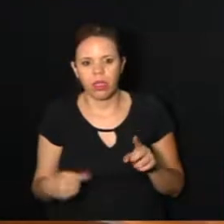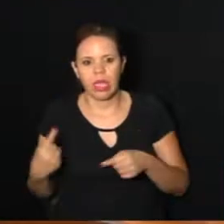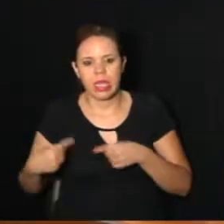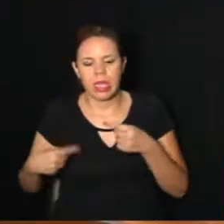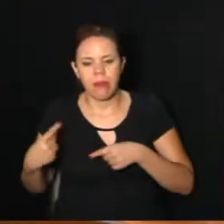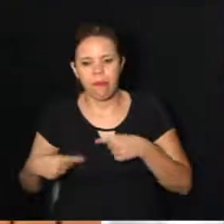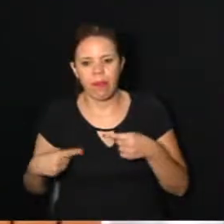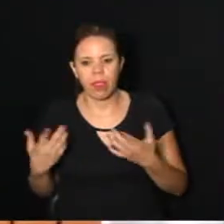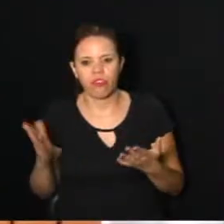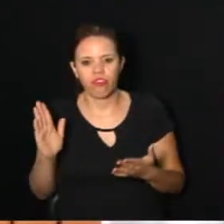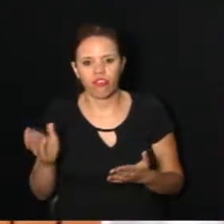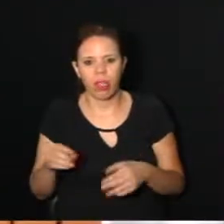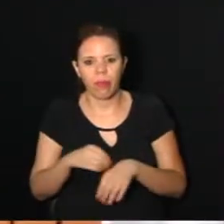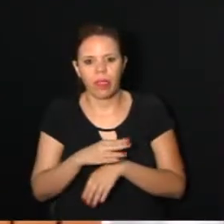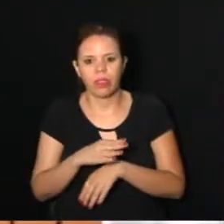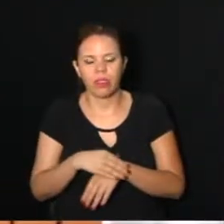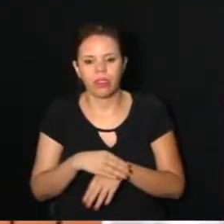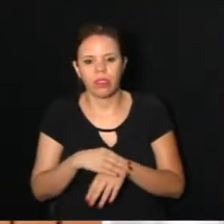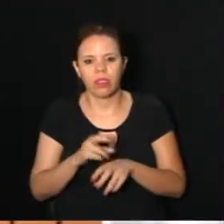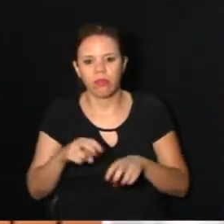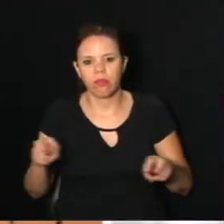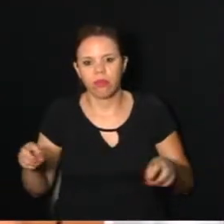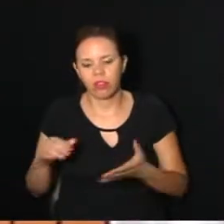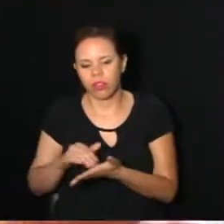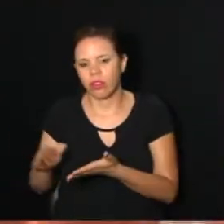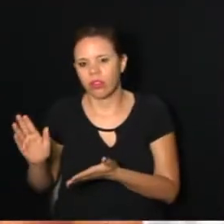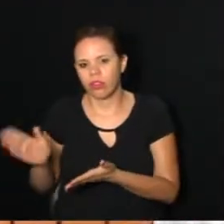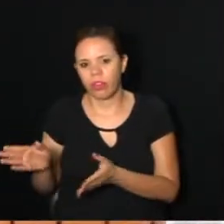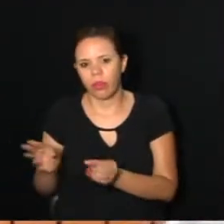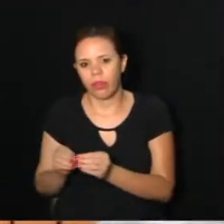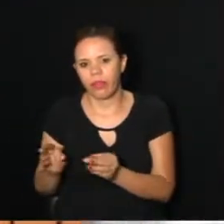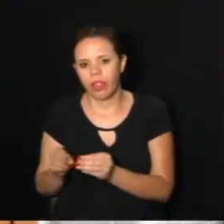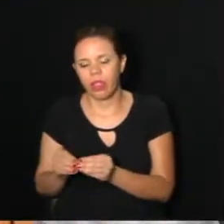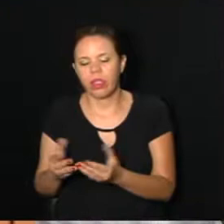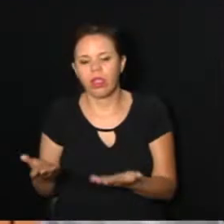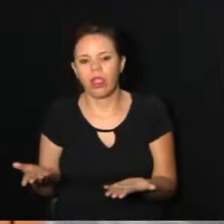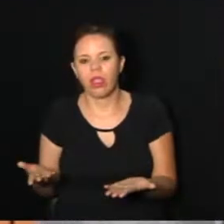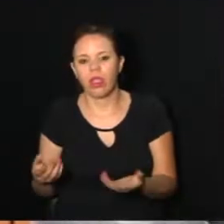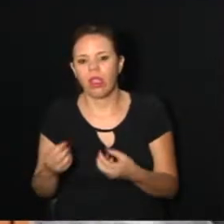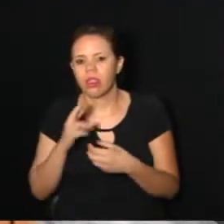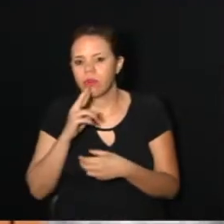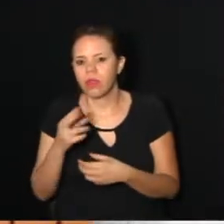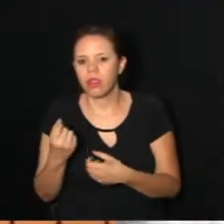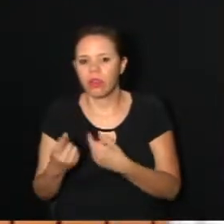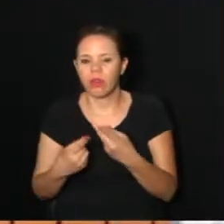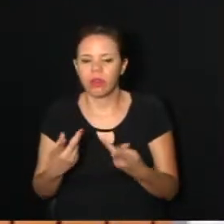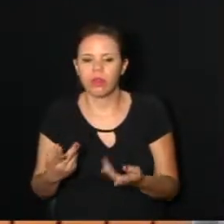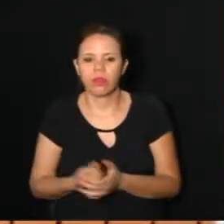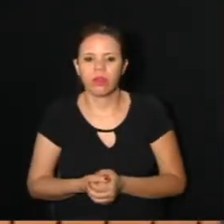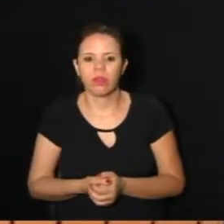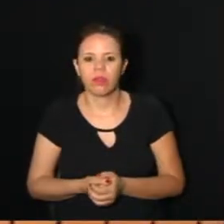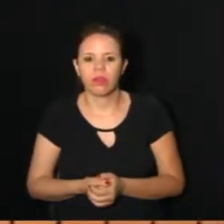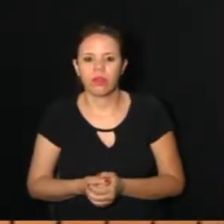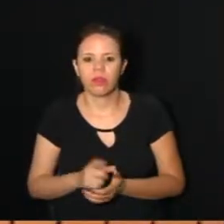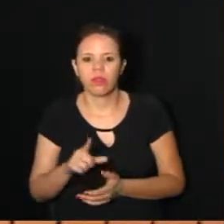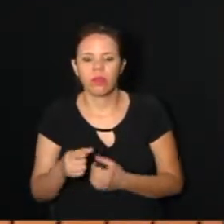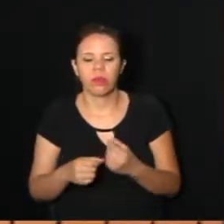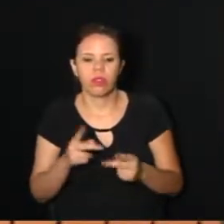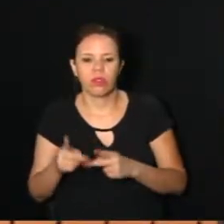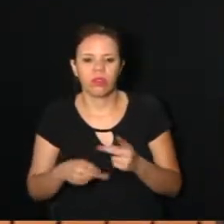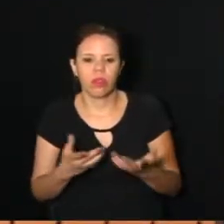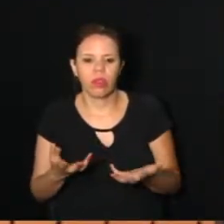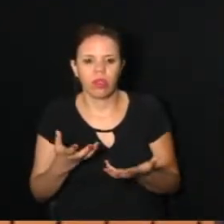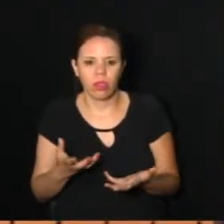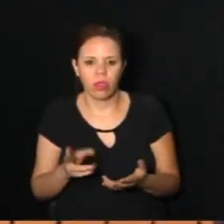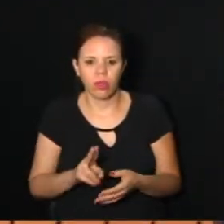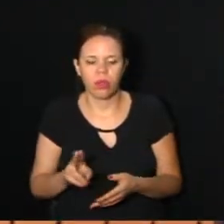debate. Eu já passo na sequência ao secretário para fazer então as considerações, tentar responder alguns questionamentos, e caso alguém queira fazer